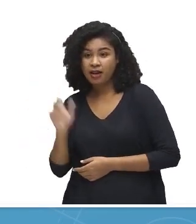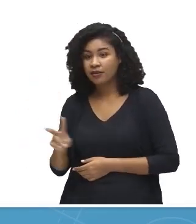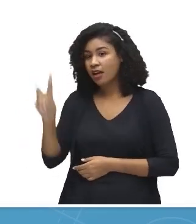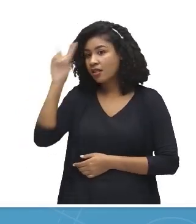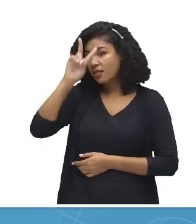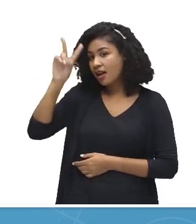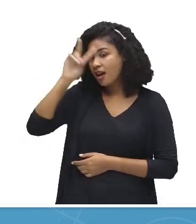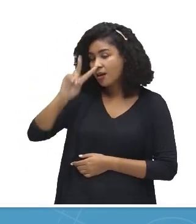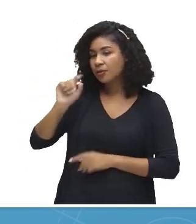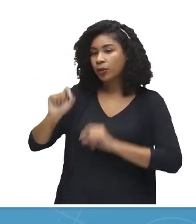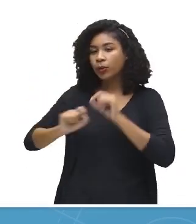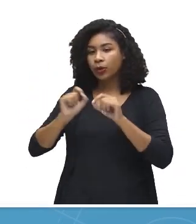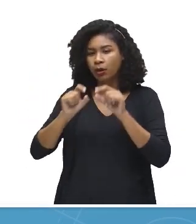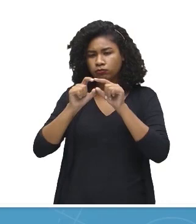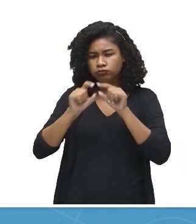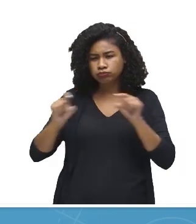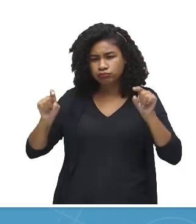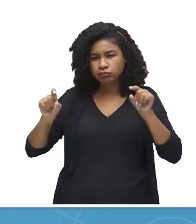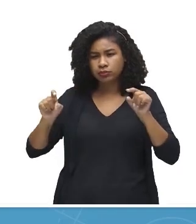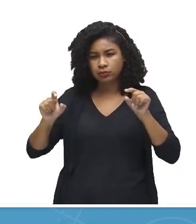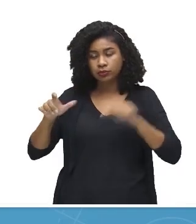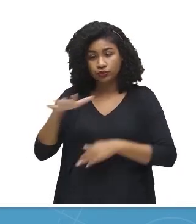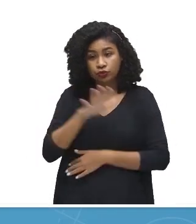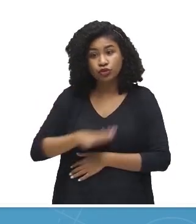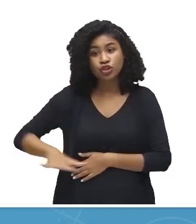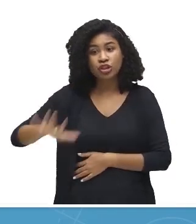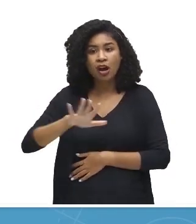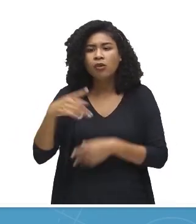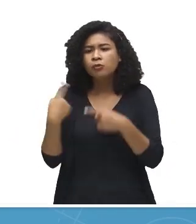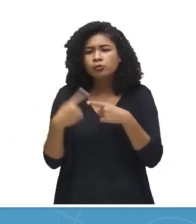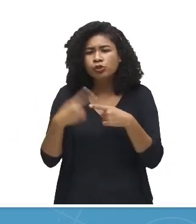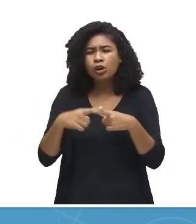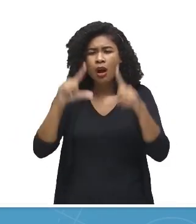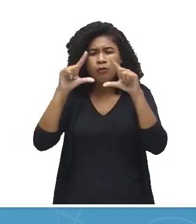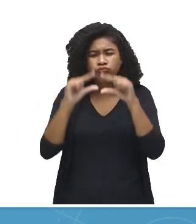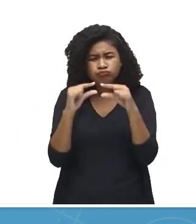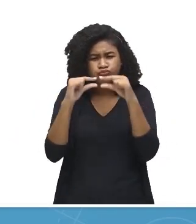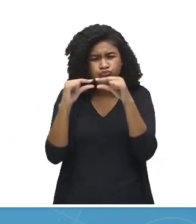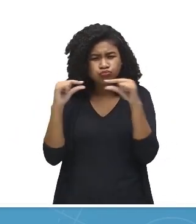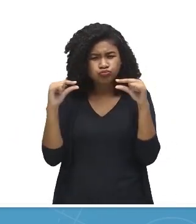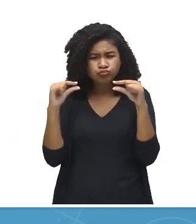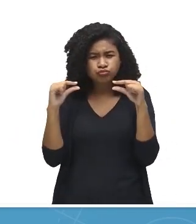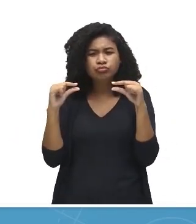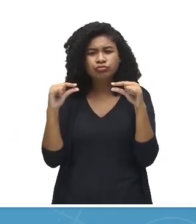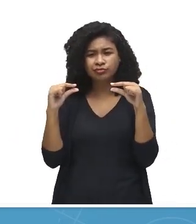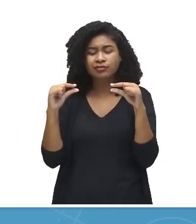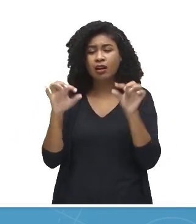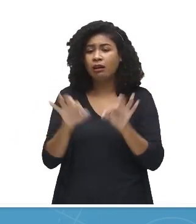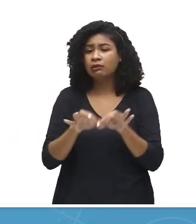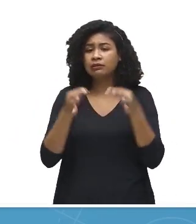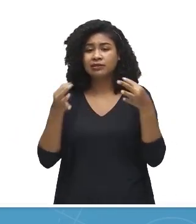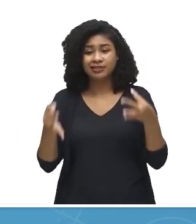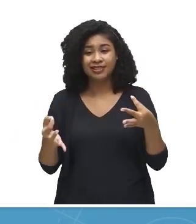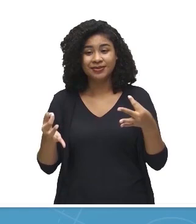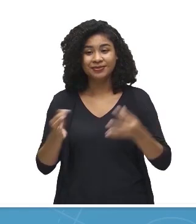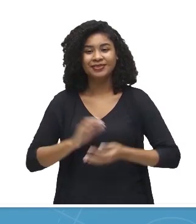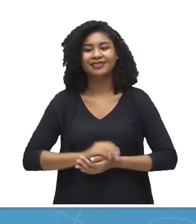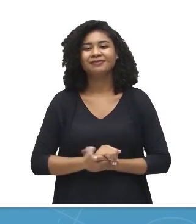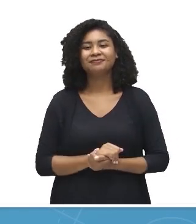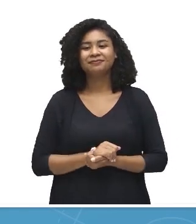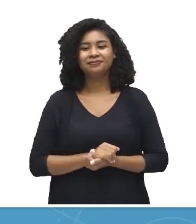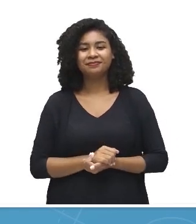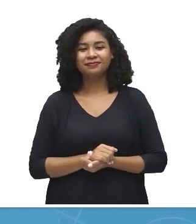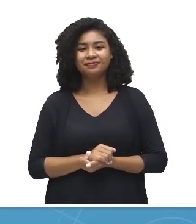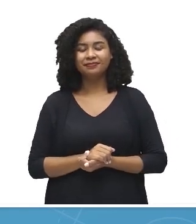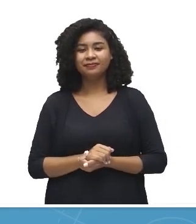né? Lembrem de cerâmica. Então, porque ele é achatada mesmo, essa célula, tá? Então, ele é simples, pavimentoso, ou pode ser chamado